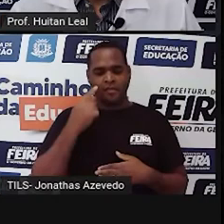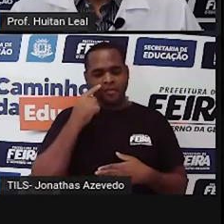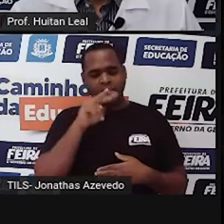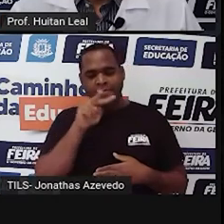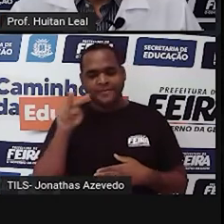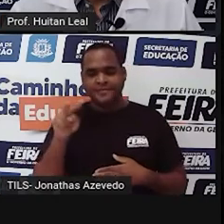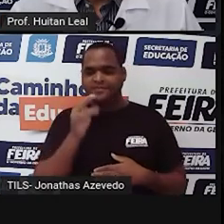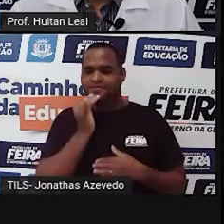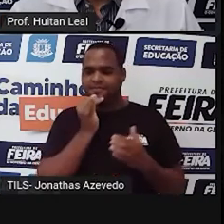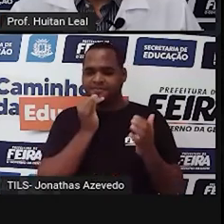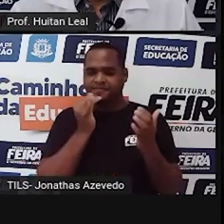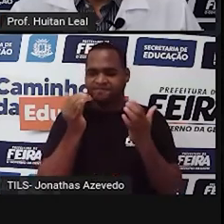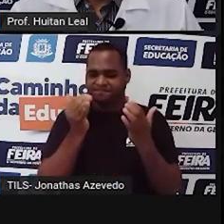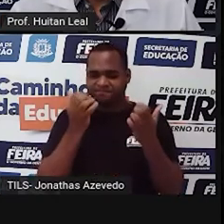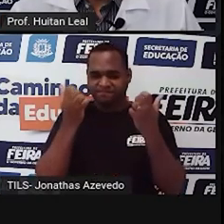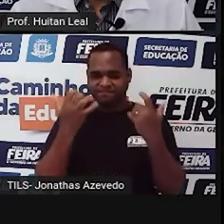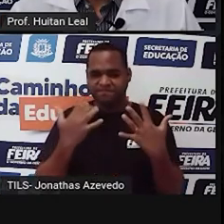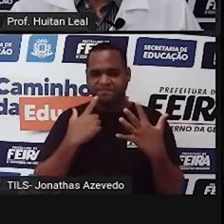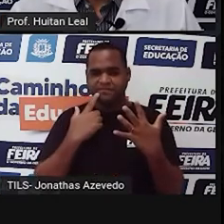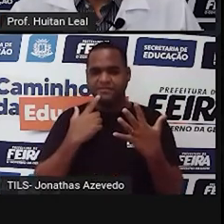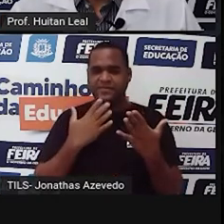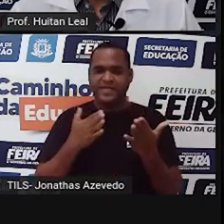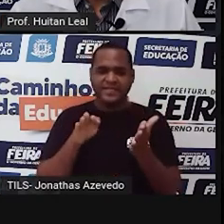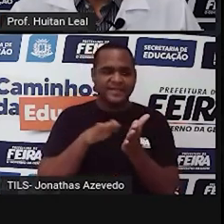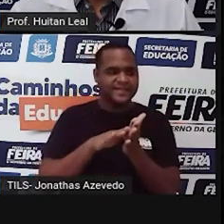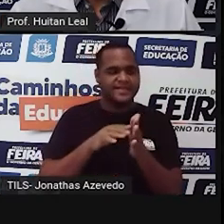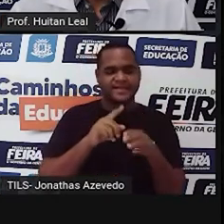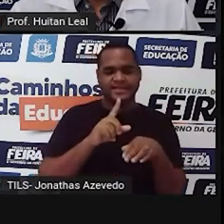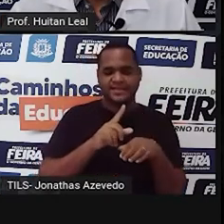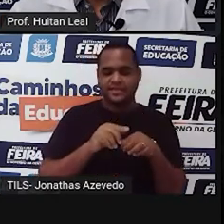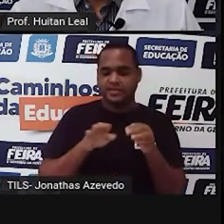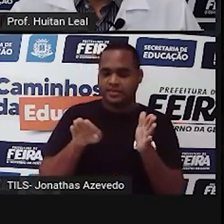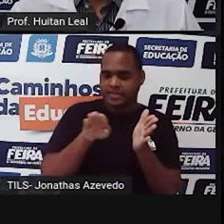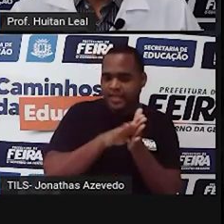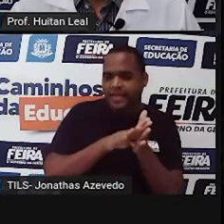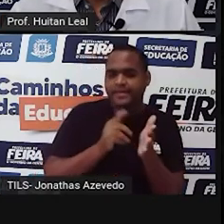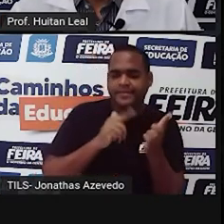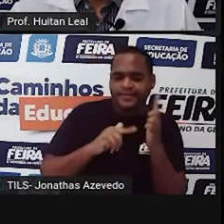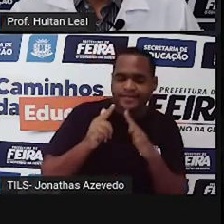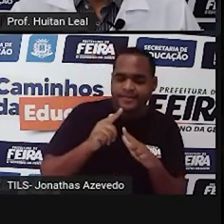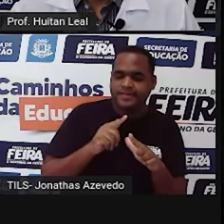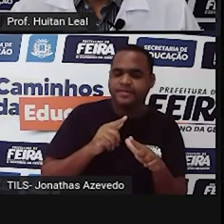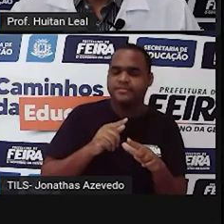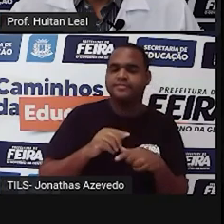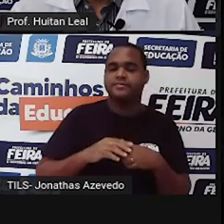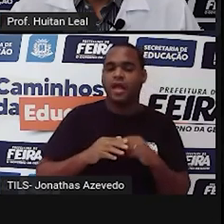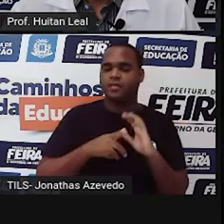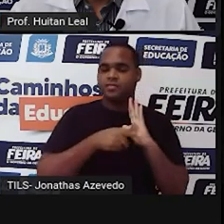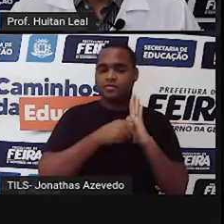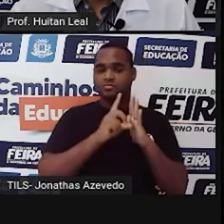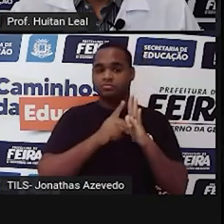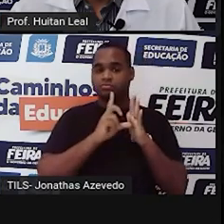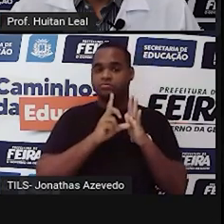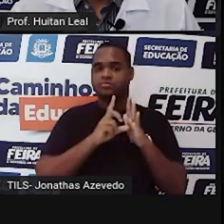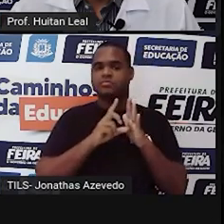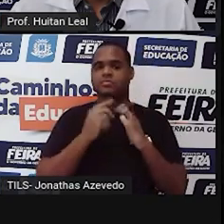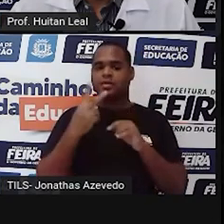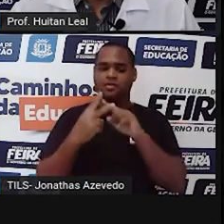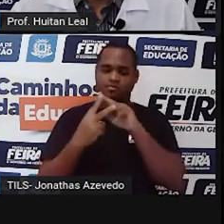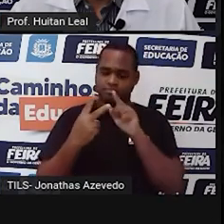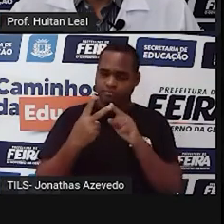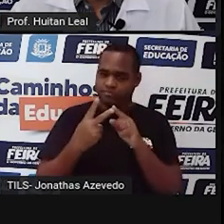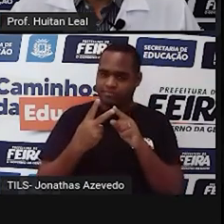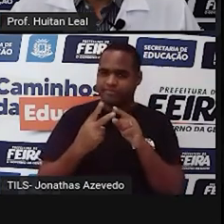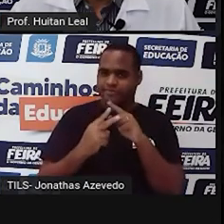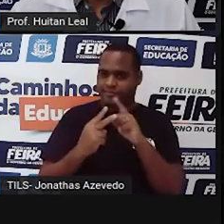exemplos. Cheguei muito cedo. Como eu falei, o analítico, ele é formado por duas palavras. Temos